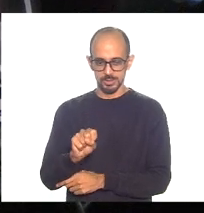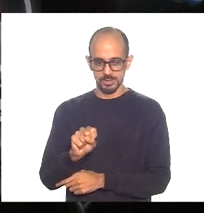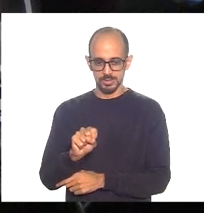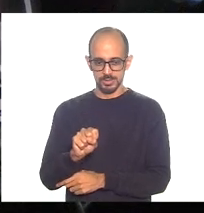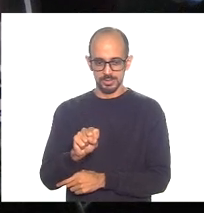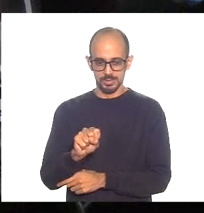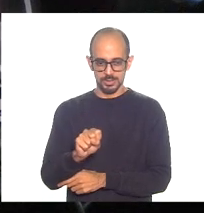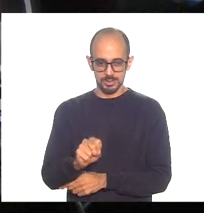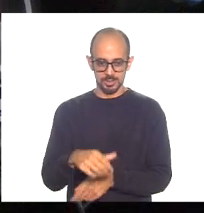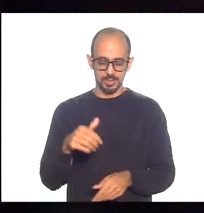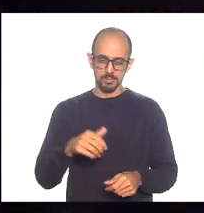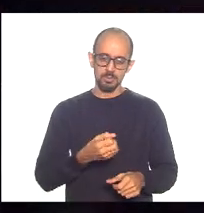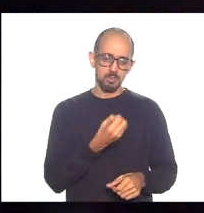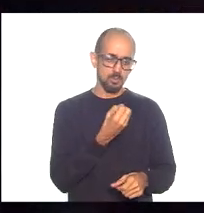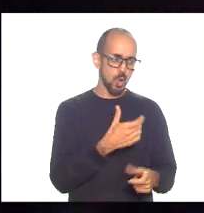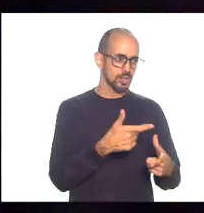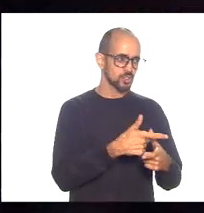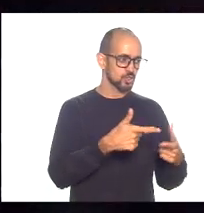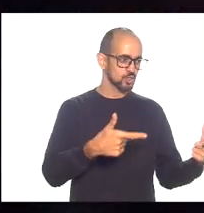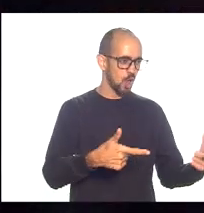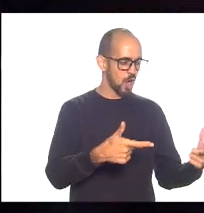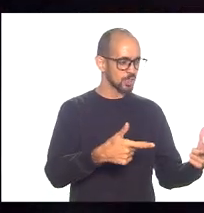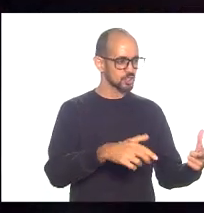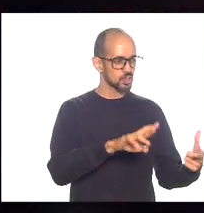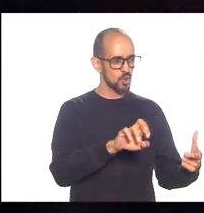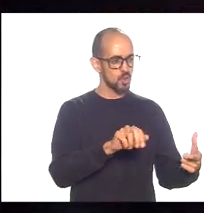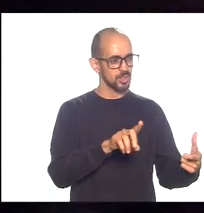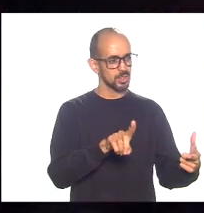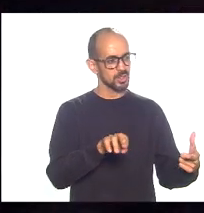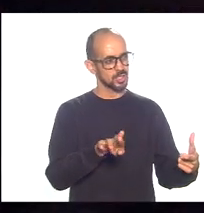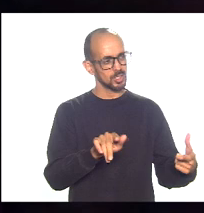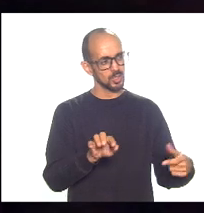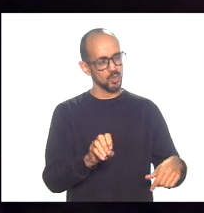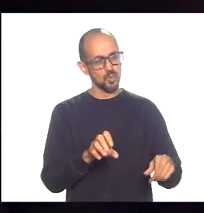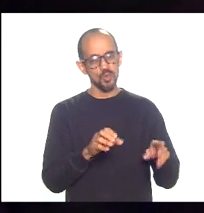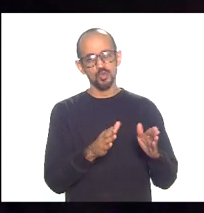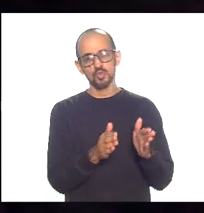Rodrigo, boa sorte para você nessa tua nova missão ao lado do